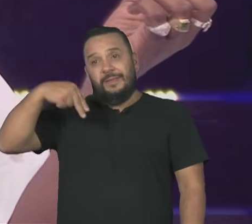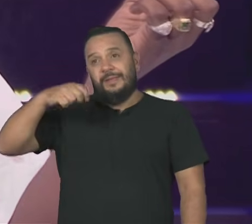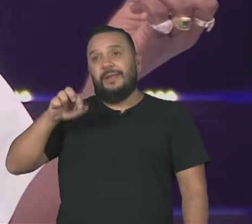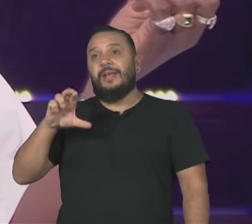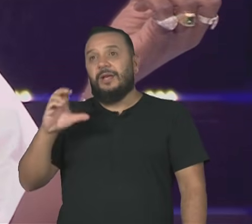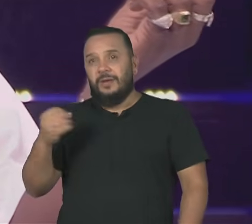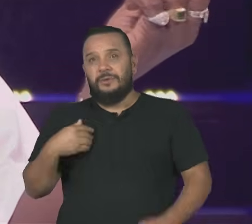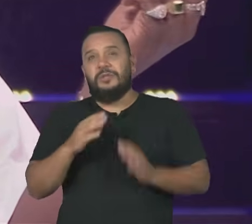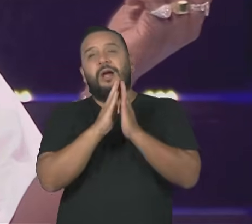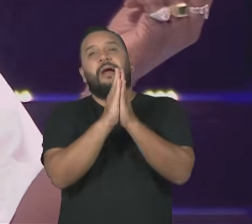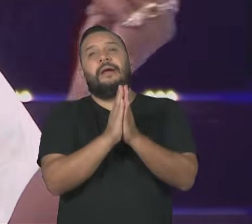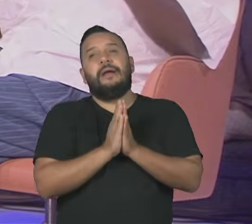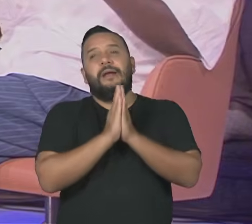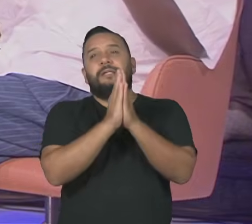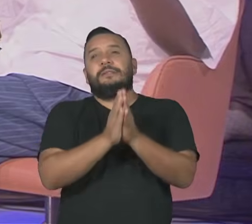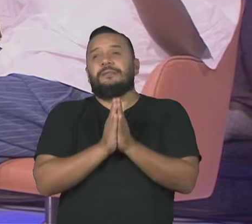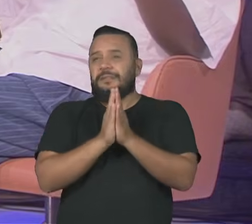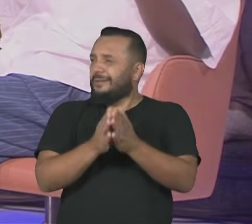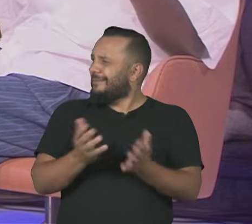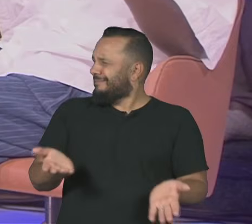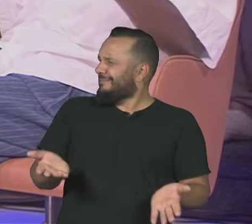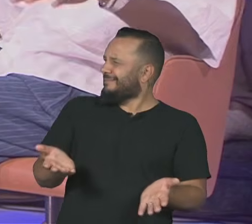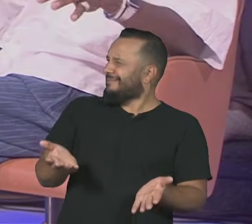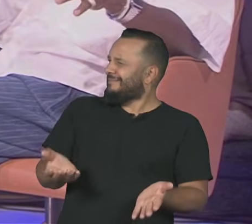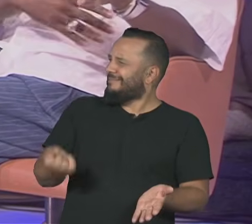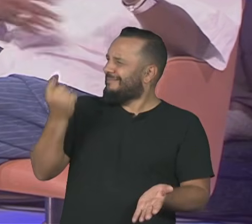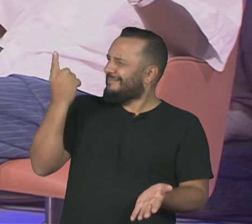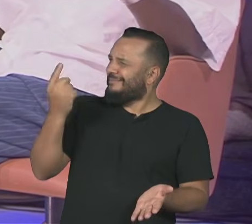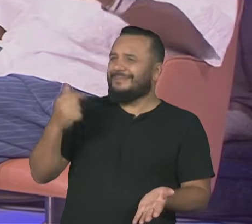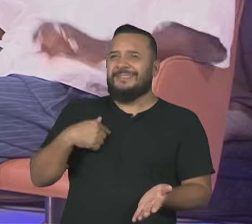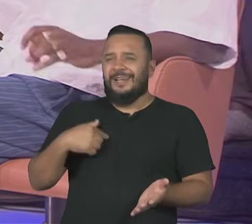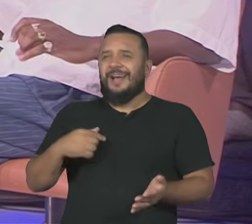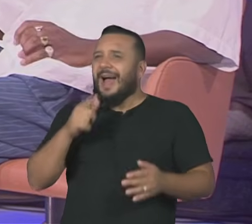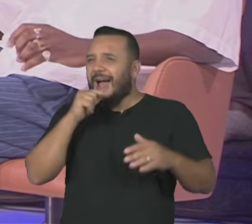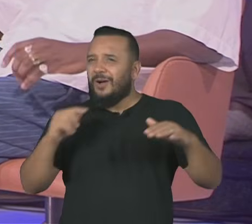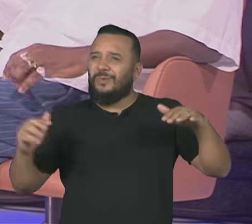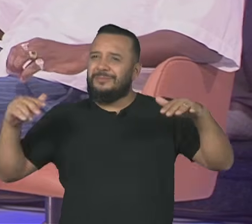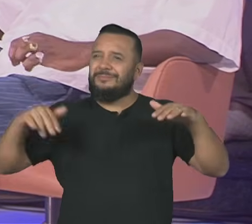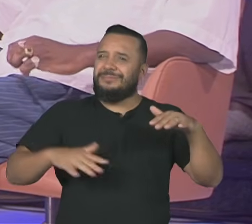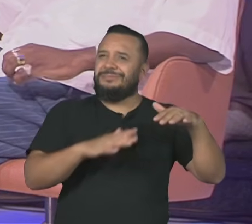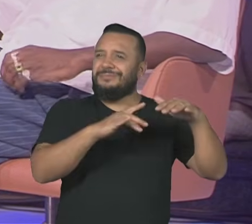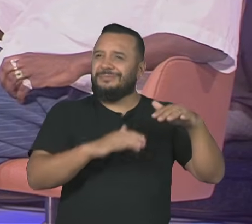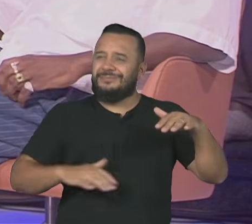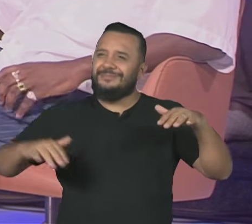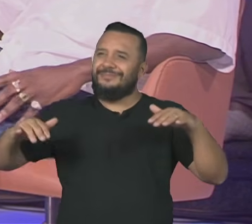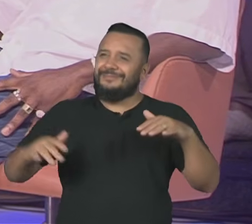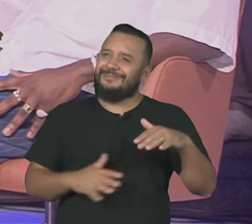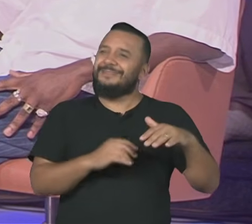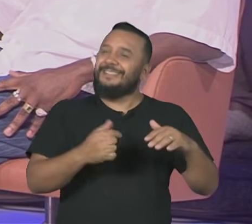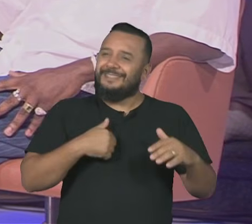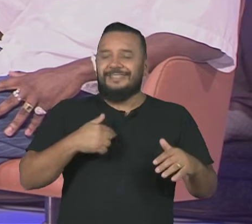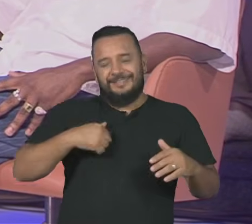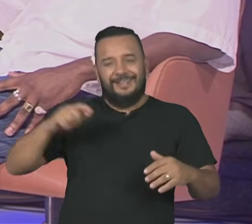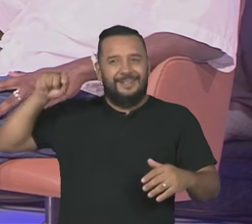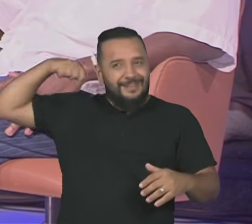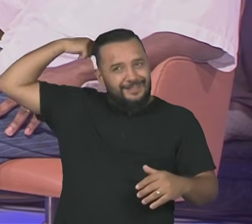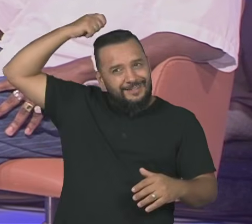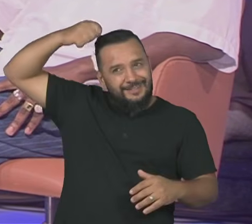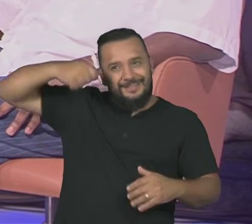reza. Aí a gente começou a fazer uma música. Com a água batendo do mar, a gente começou a fazer uma música pra